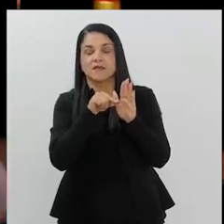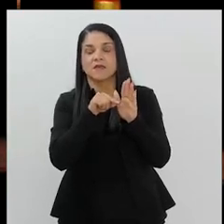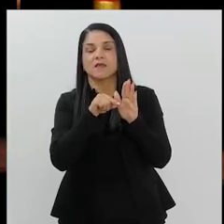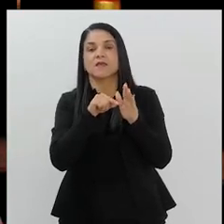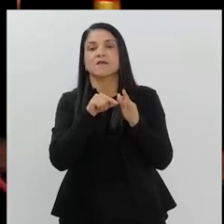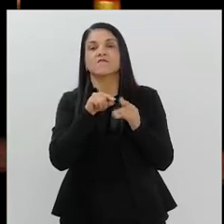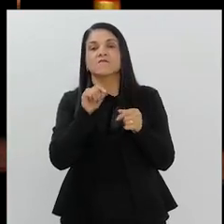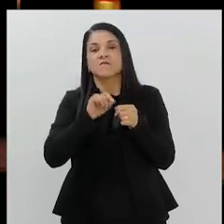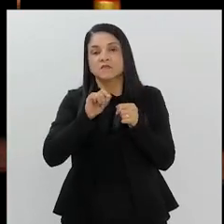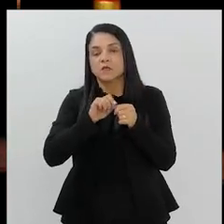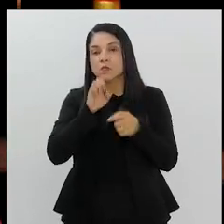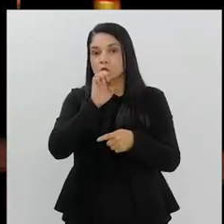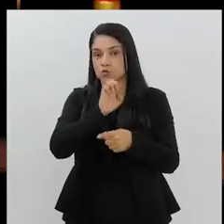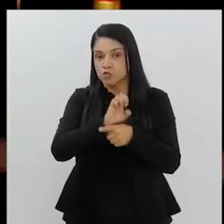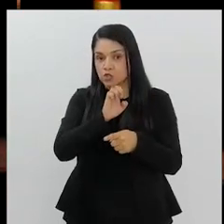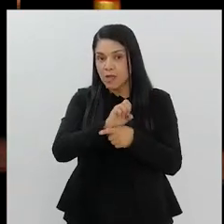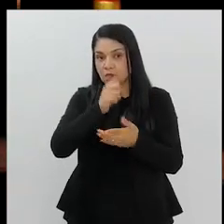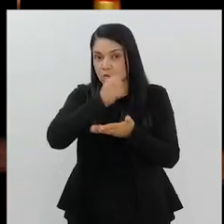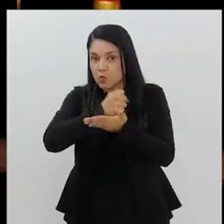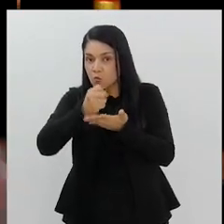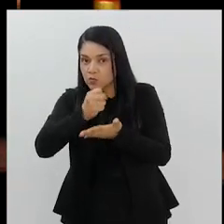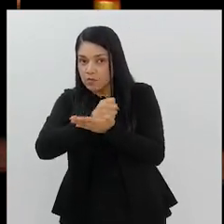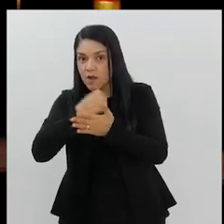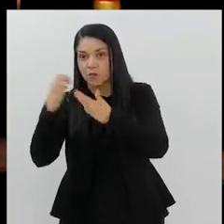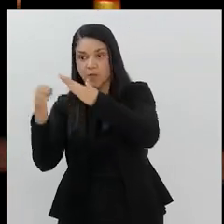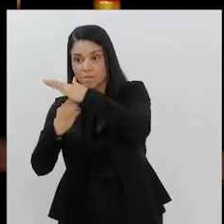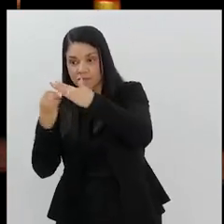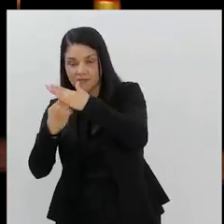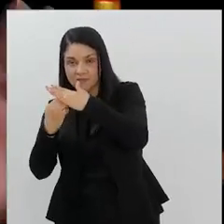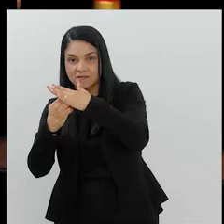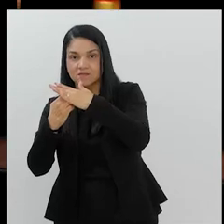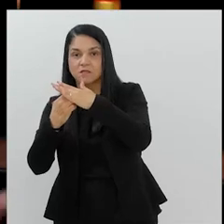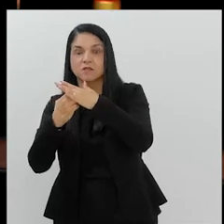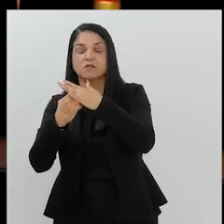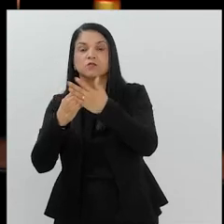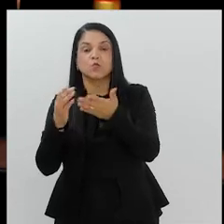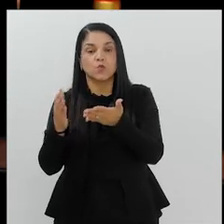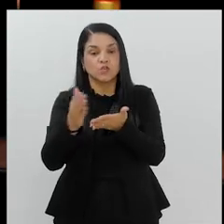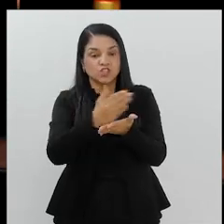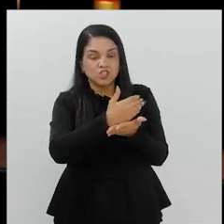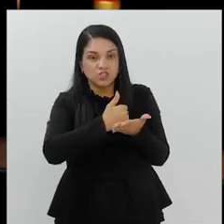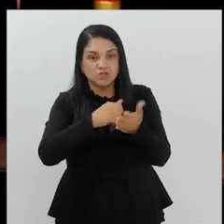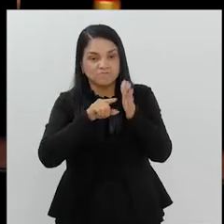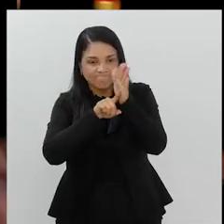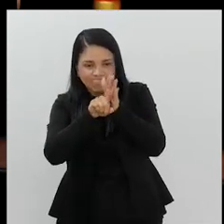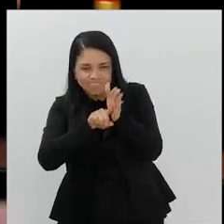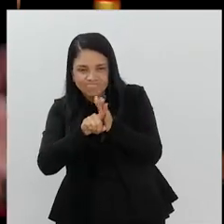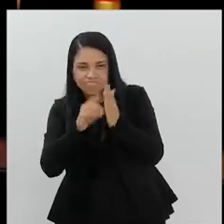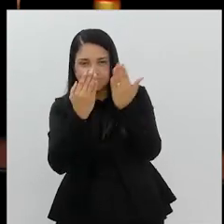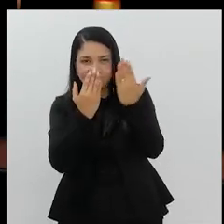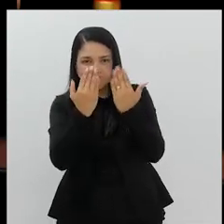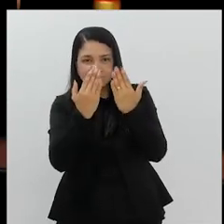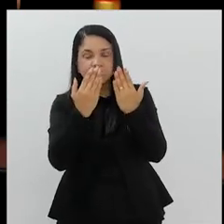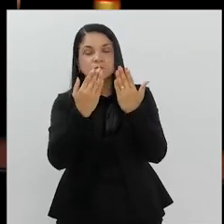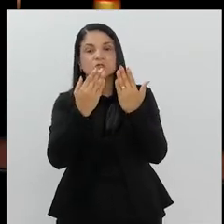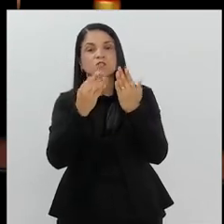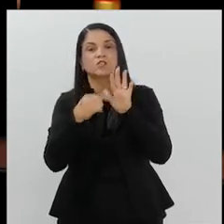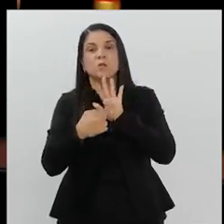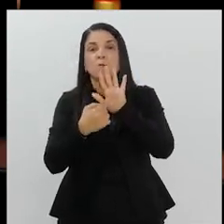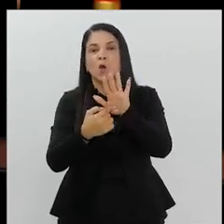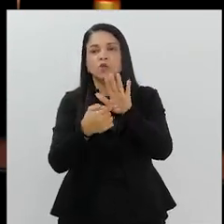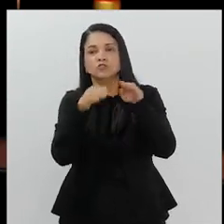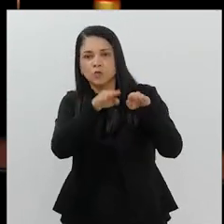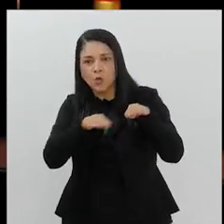constrangendo o estado ou impedindo que ele celebre contratos com empresas que não TM indicadores sólidos de Equidade salarial